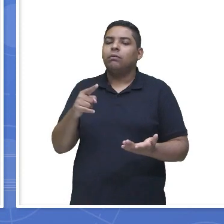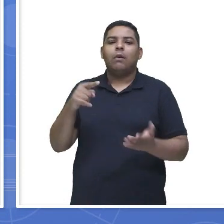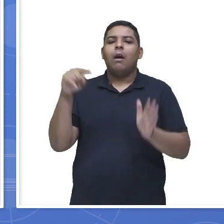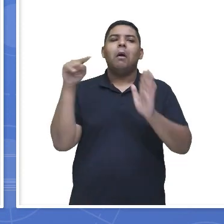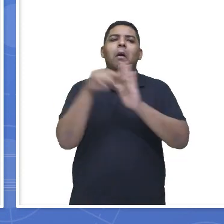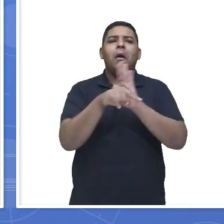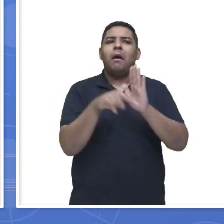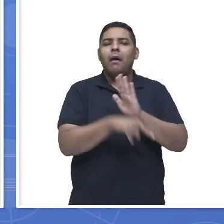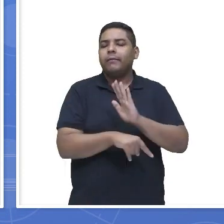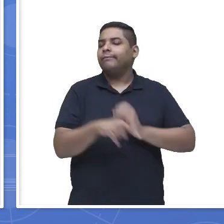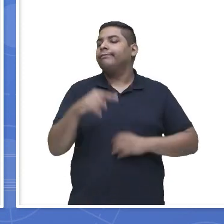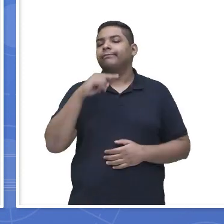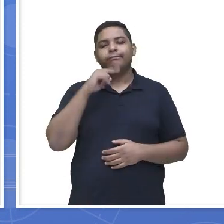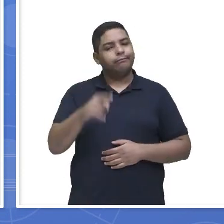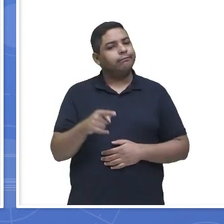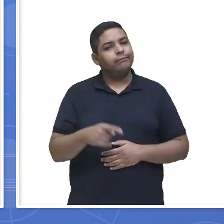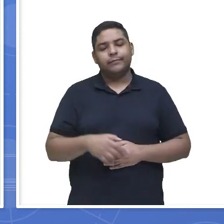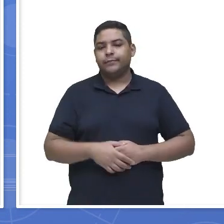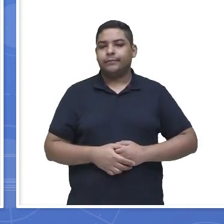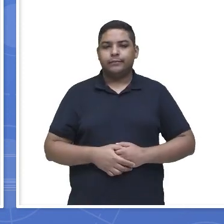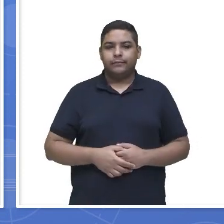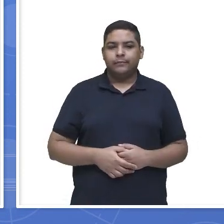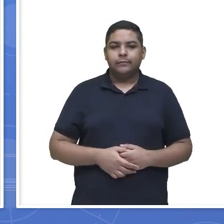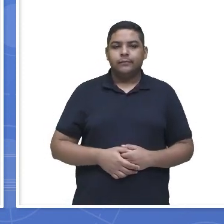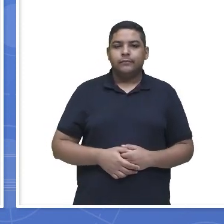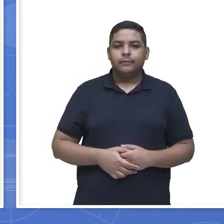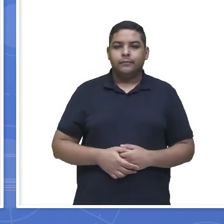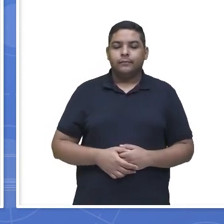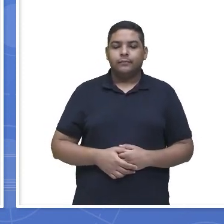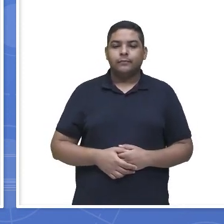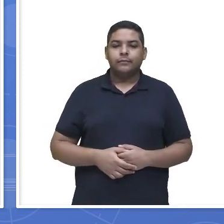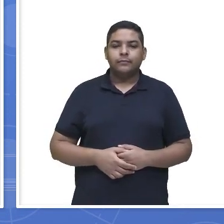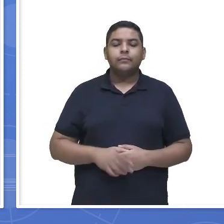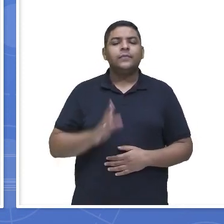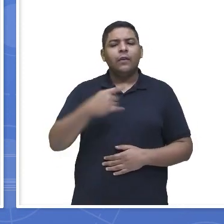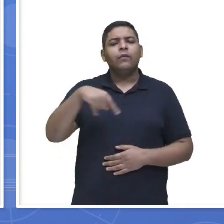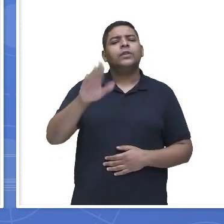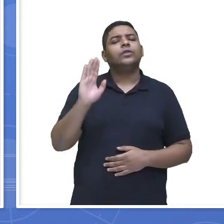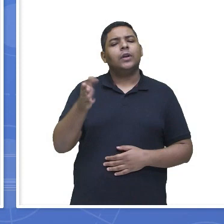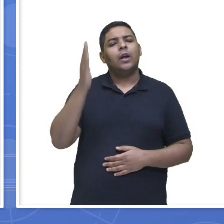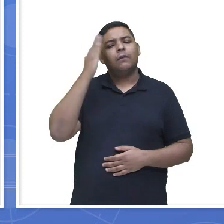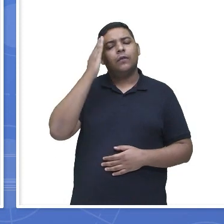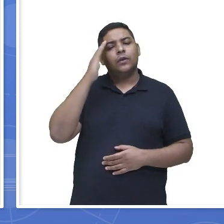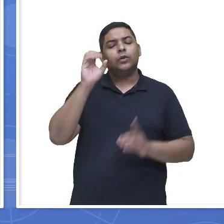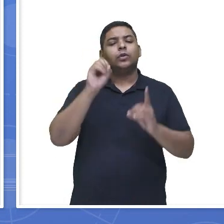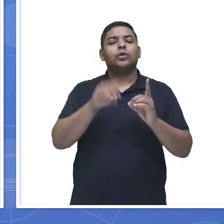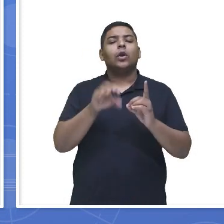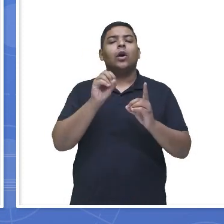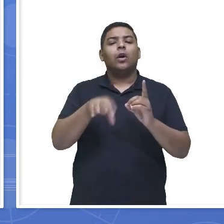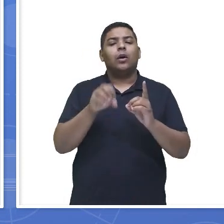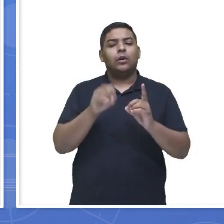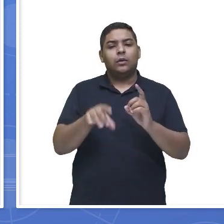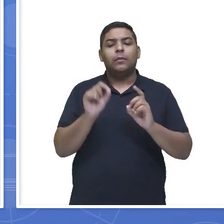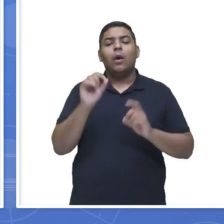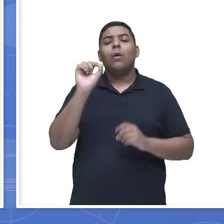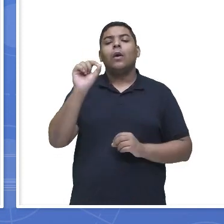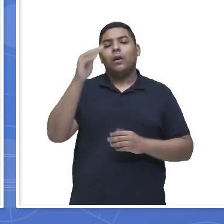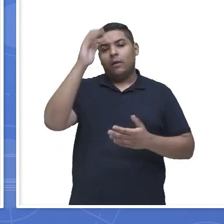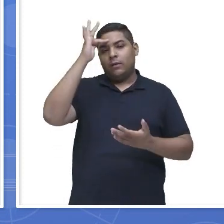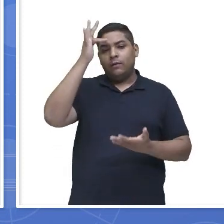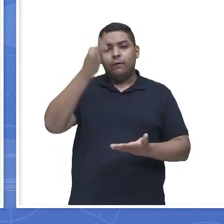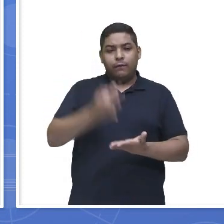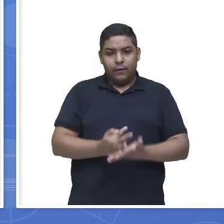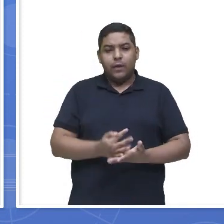inquestionável. É por isso que você já deve ter ouvido falar muitas vezes em dogmas de fé. Já